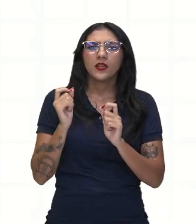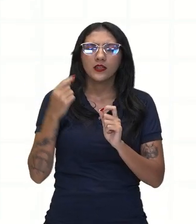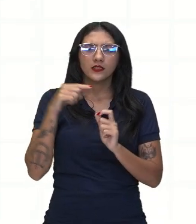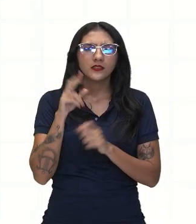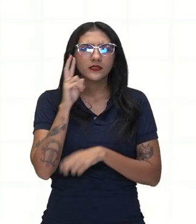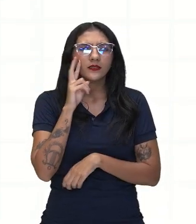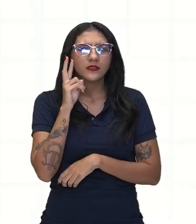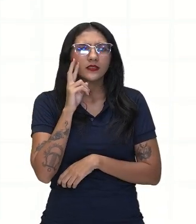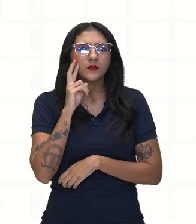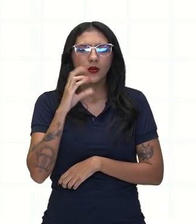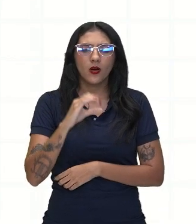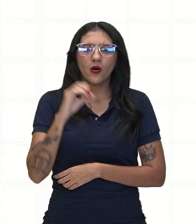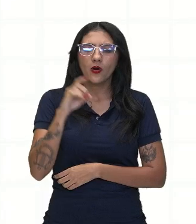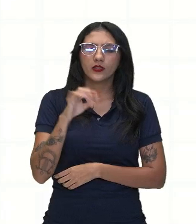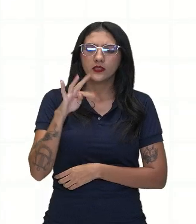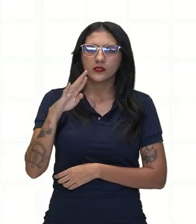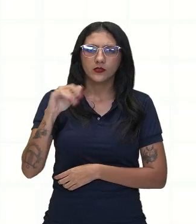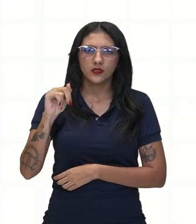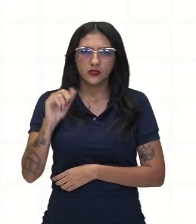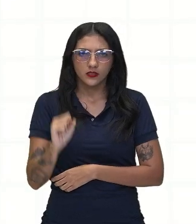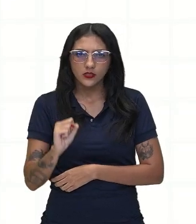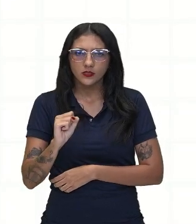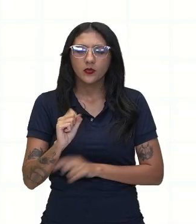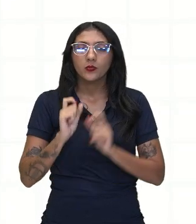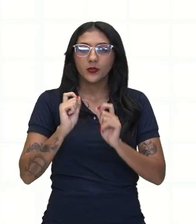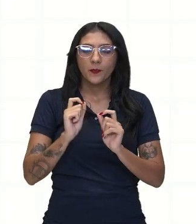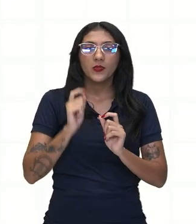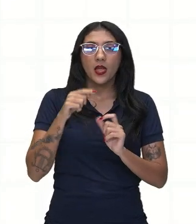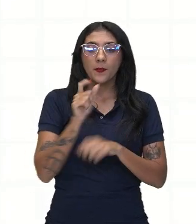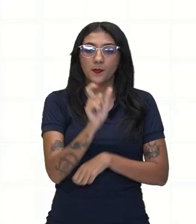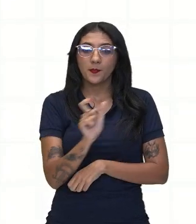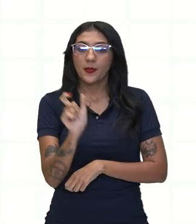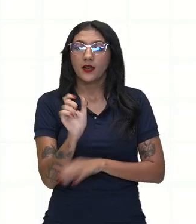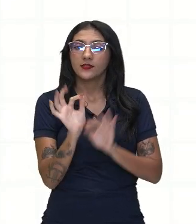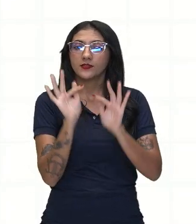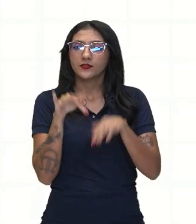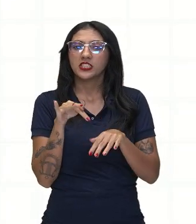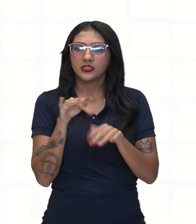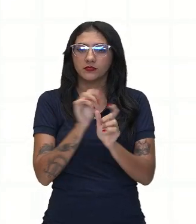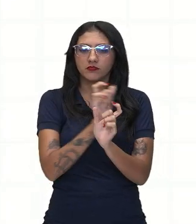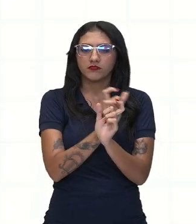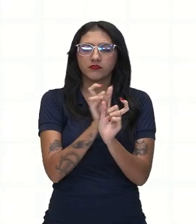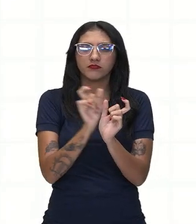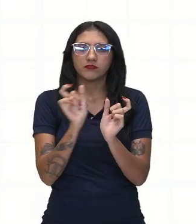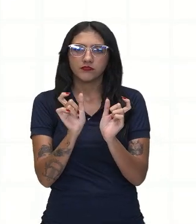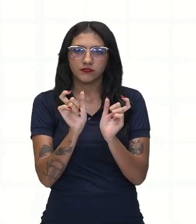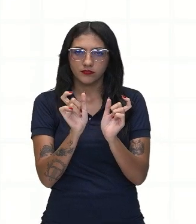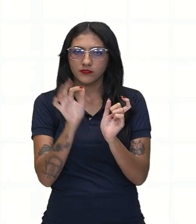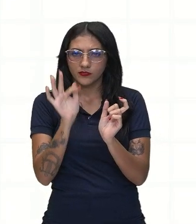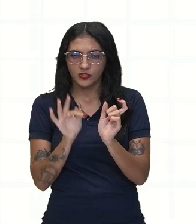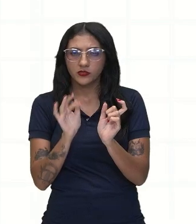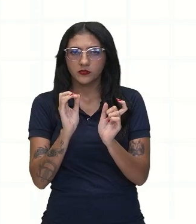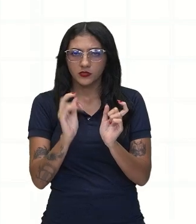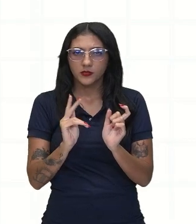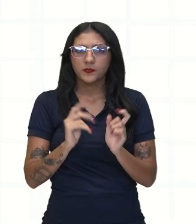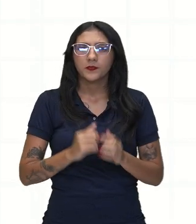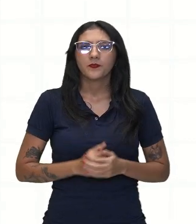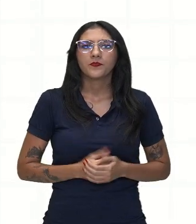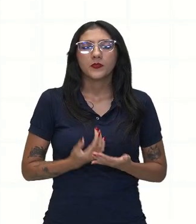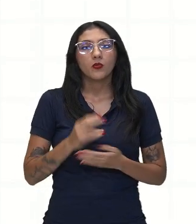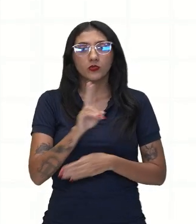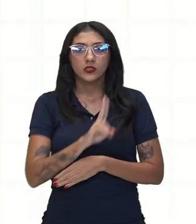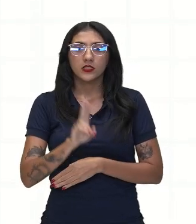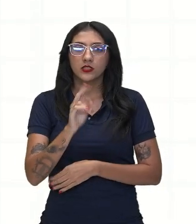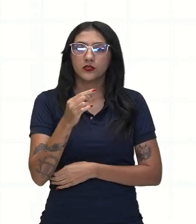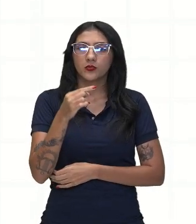isso mesmo. As que são a última, né? Última sílaba tônica aí da palavra. Então, acentuam-se